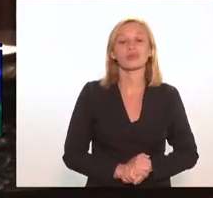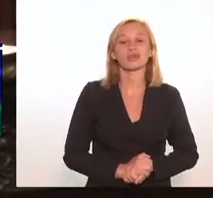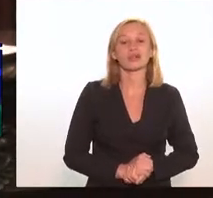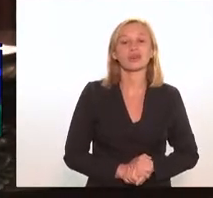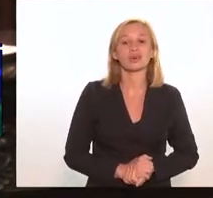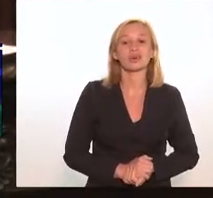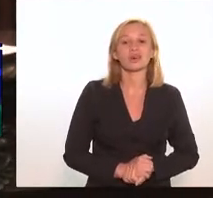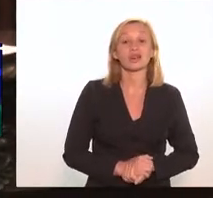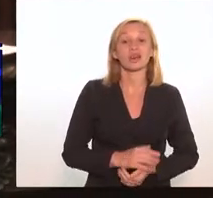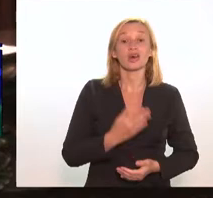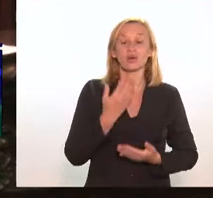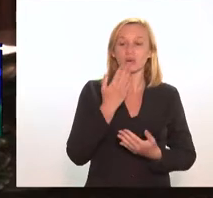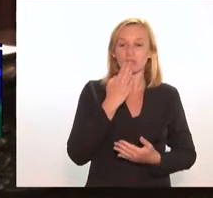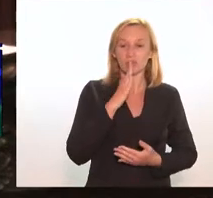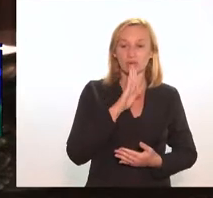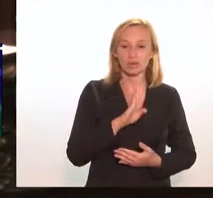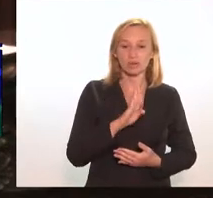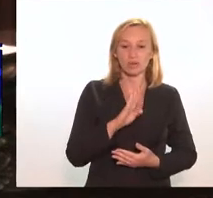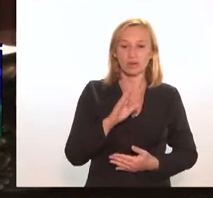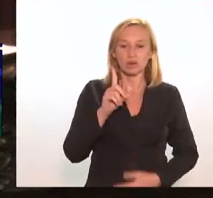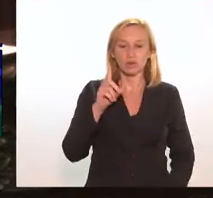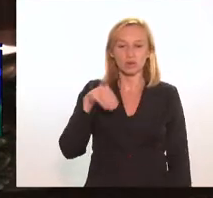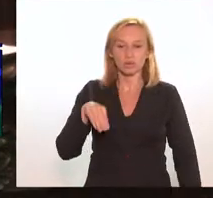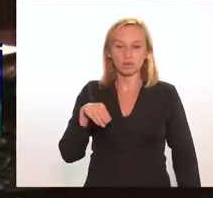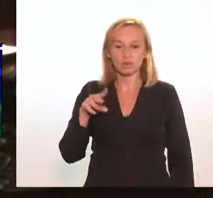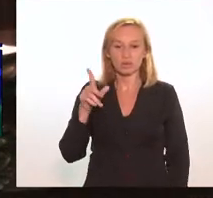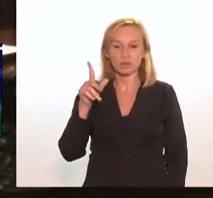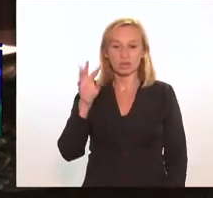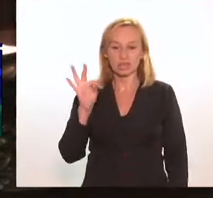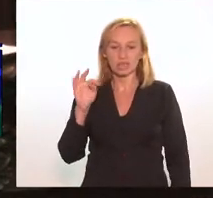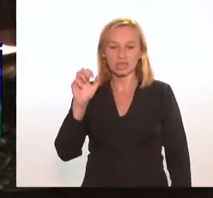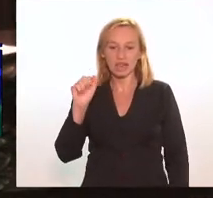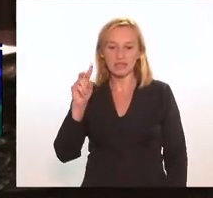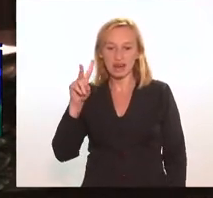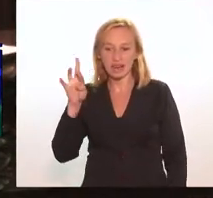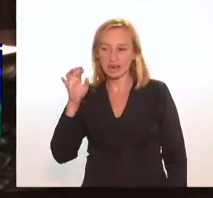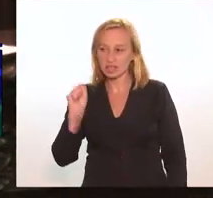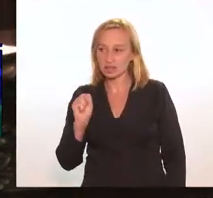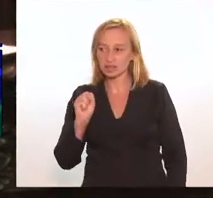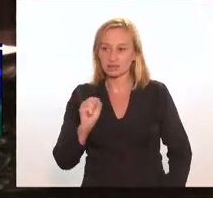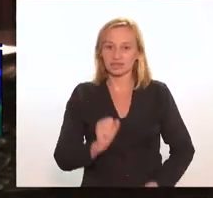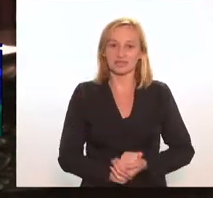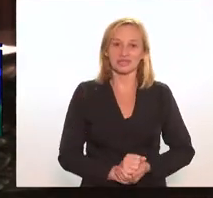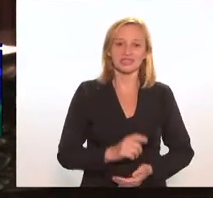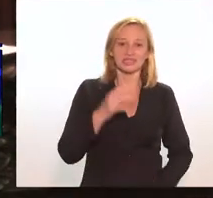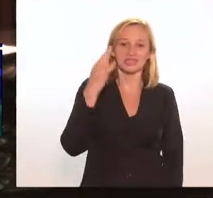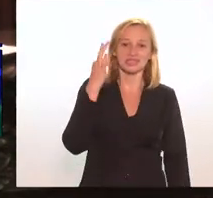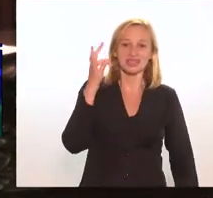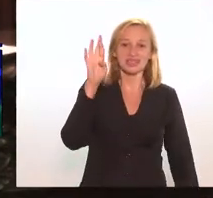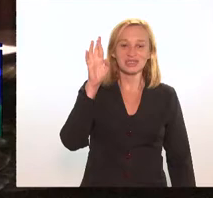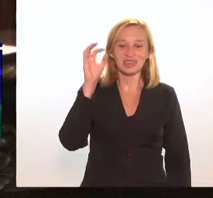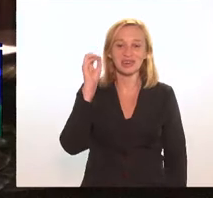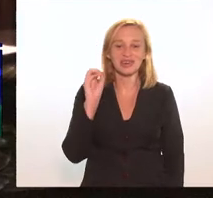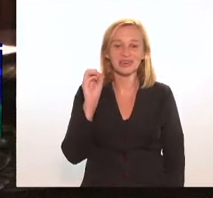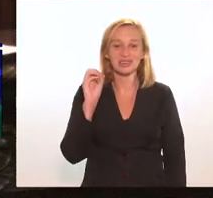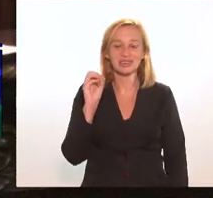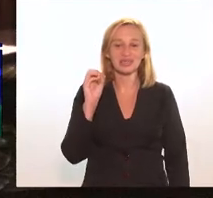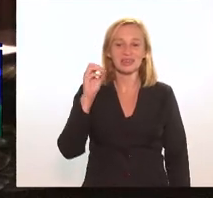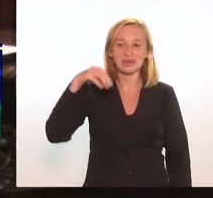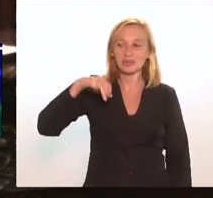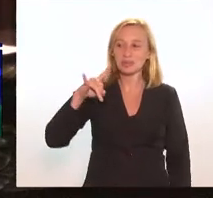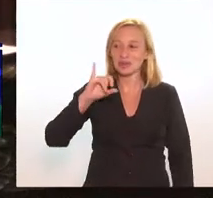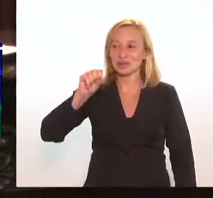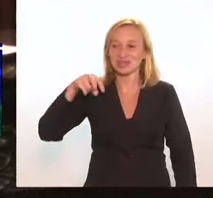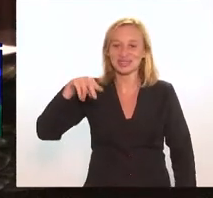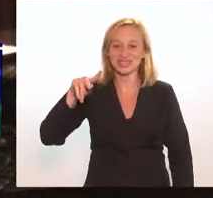eu me confessei com Dom Estevão Tavares Bittencourt, famoso teólogo e monge aqui do mosteiro